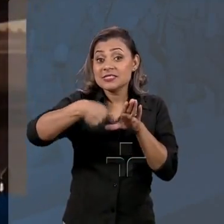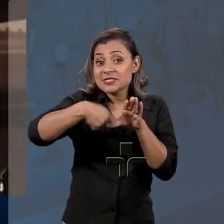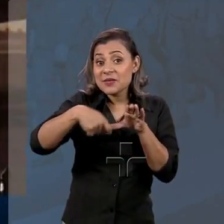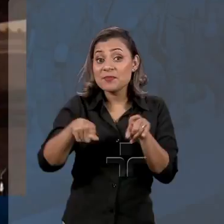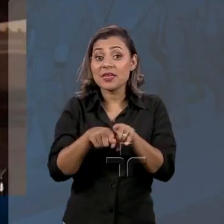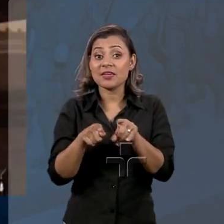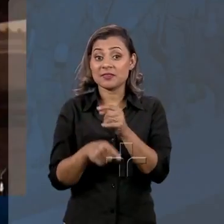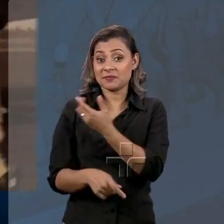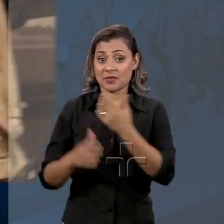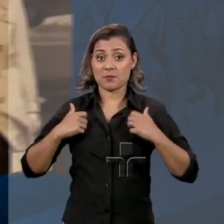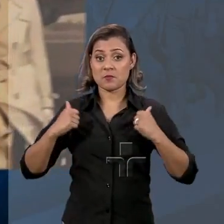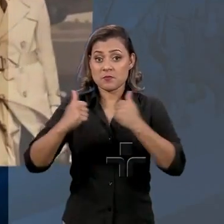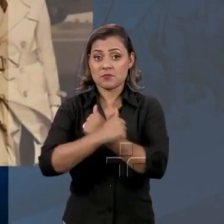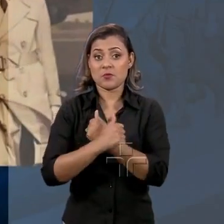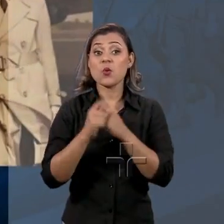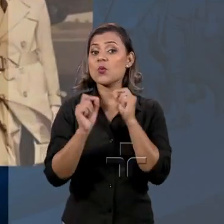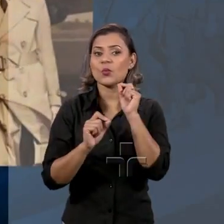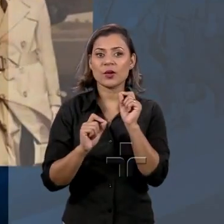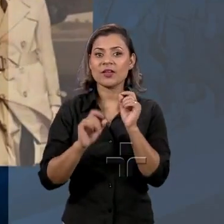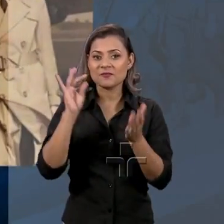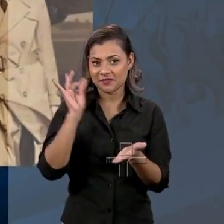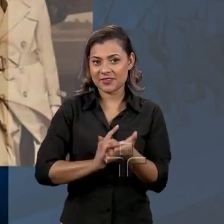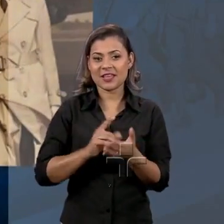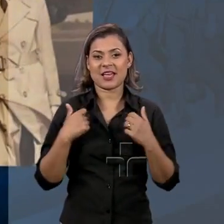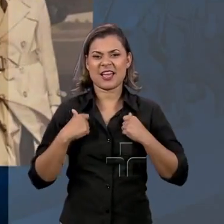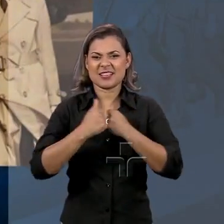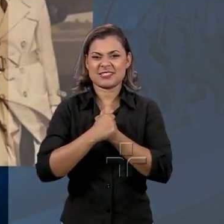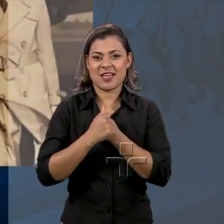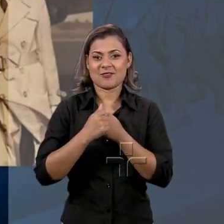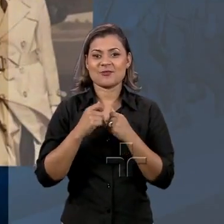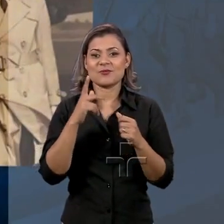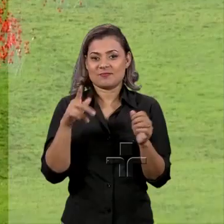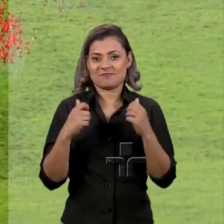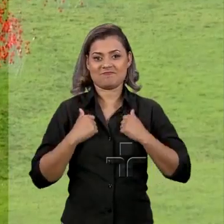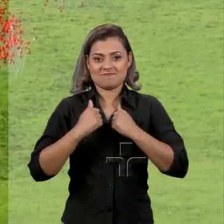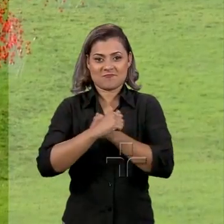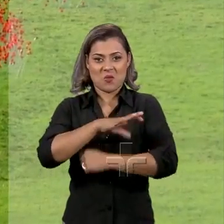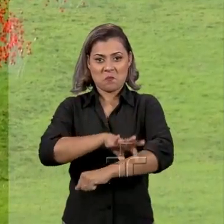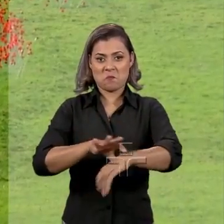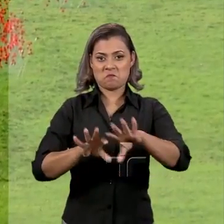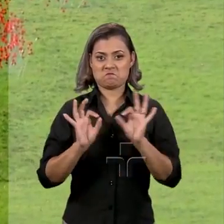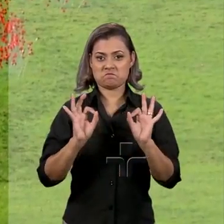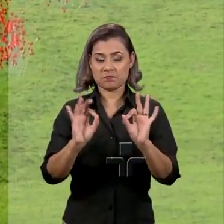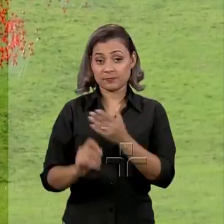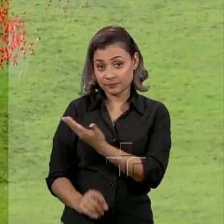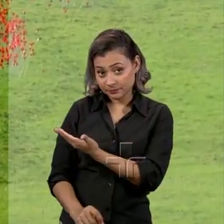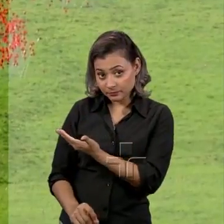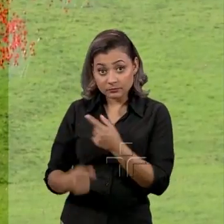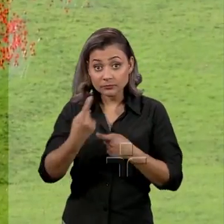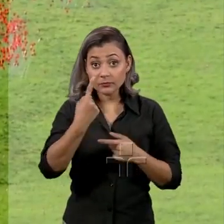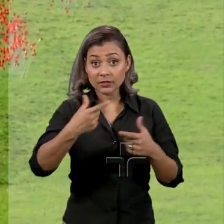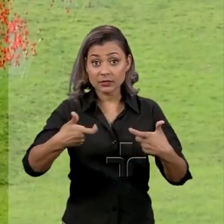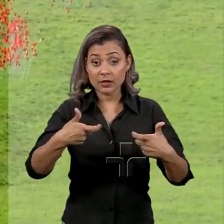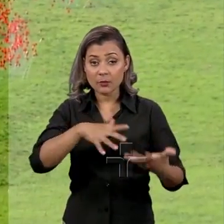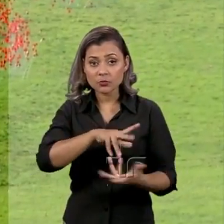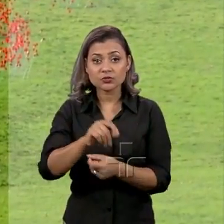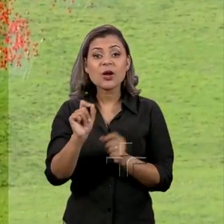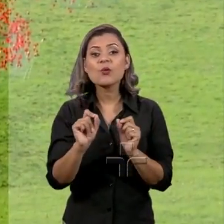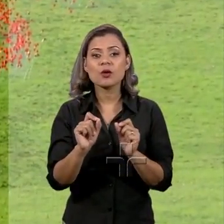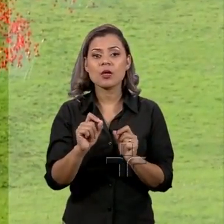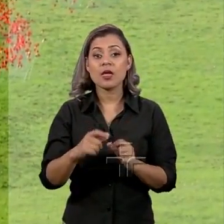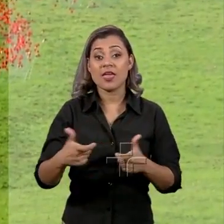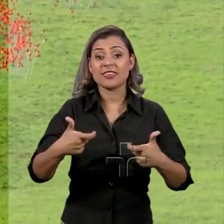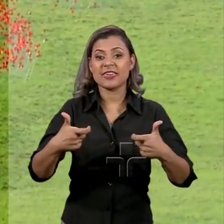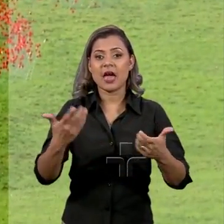trench coats, numa tradução literal, casacos de trincheira. A Primeira Guerra chegou a ganhar o apelido de a guerra